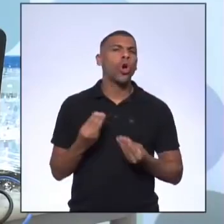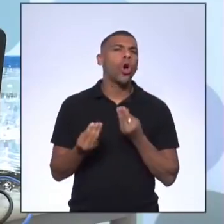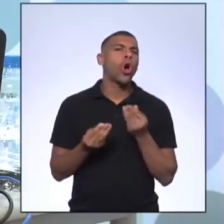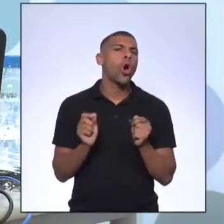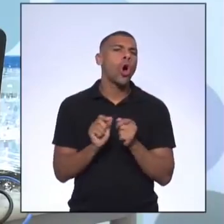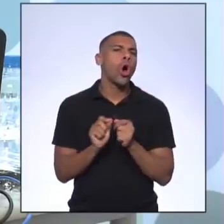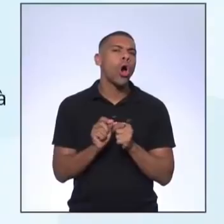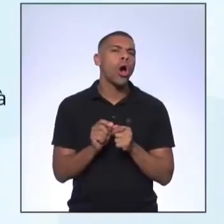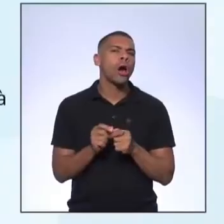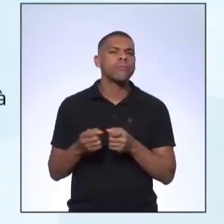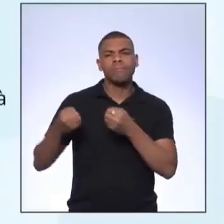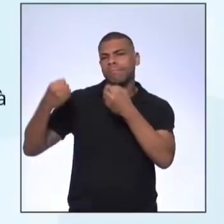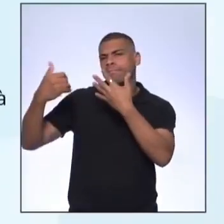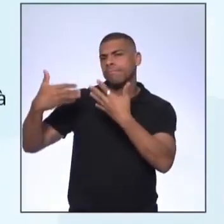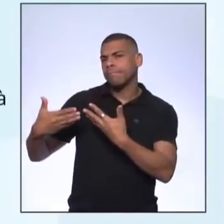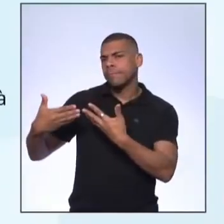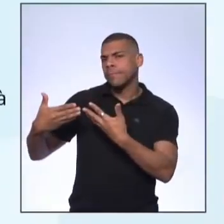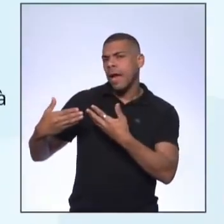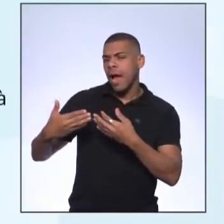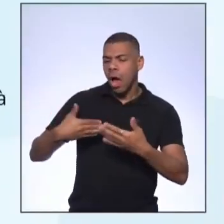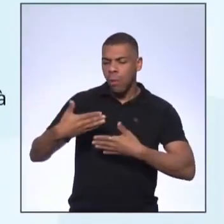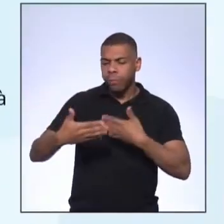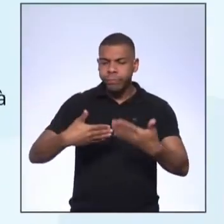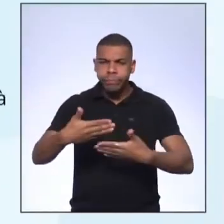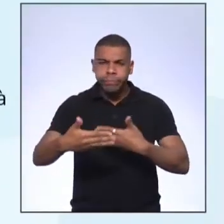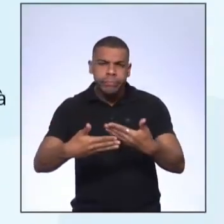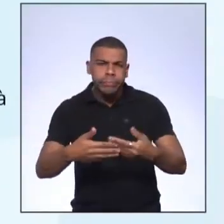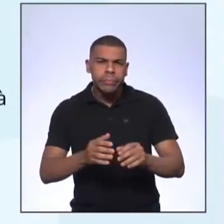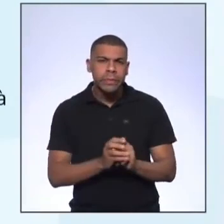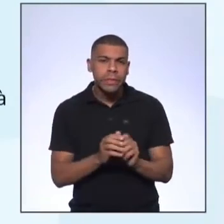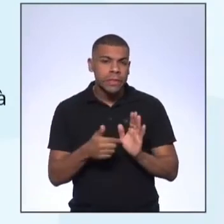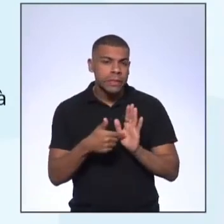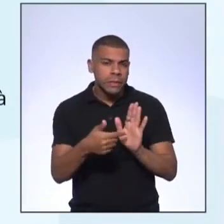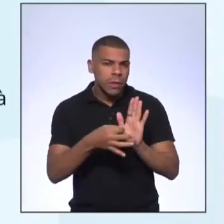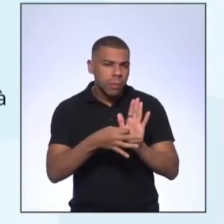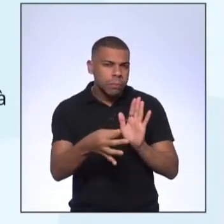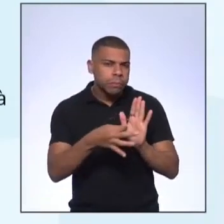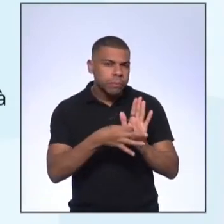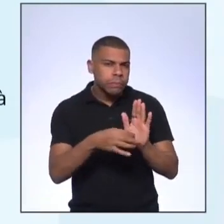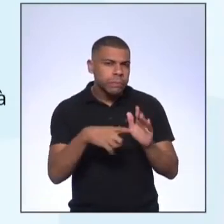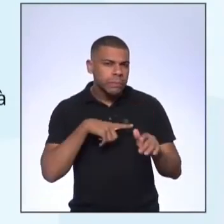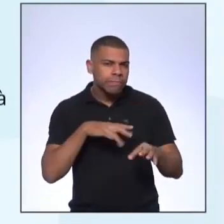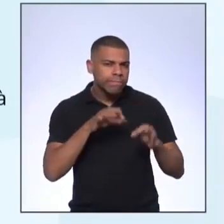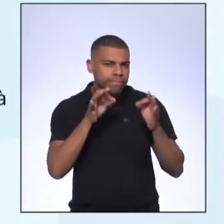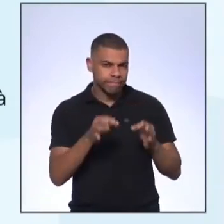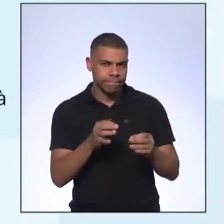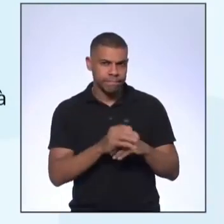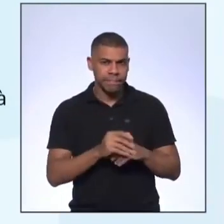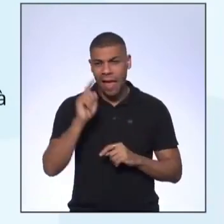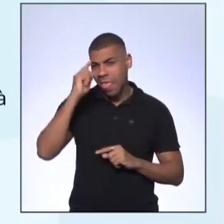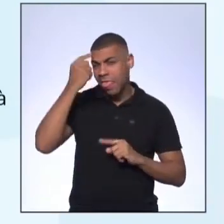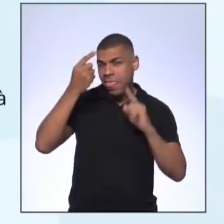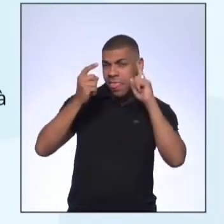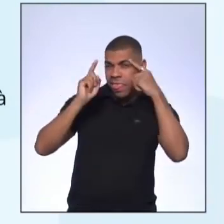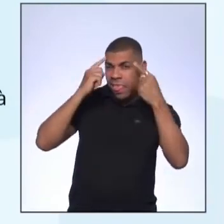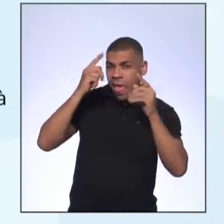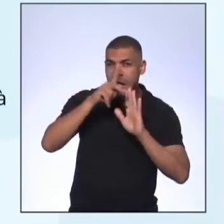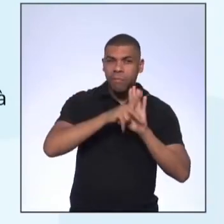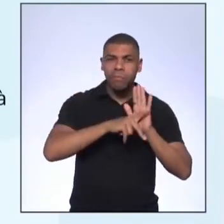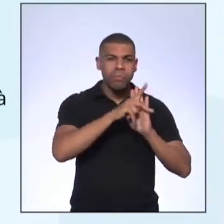Conclusão, as justificativas e os argumentos sustentam a conclusão com consistência? As ideias expostas